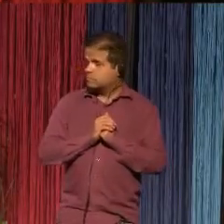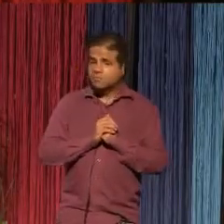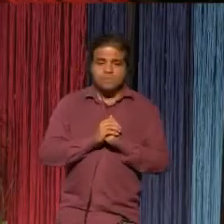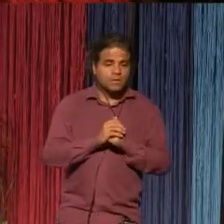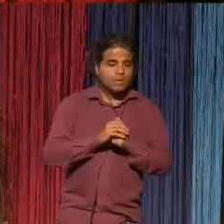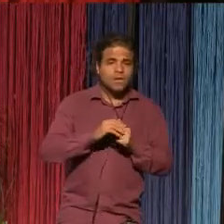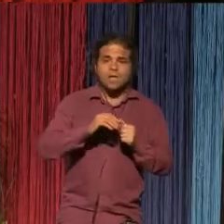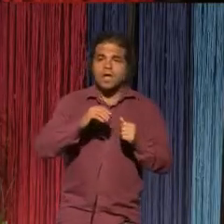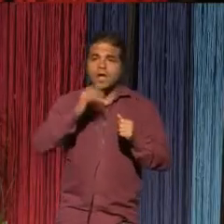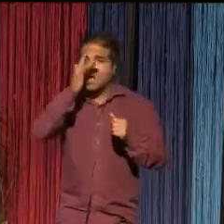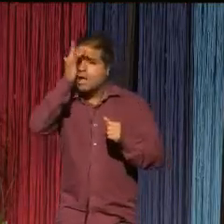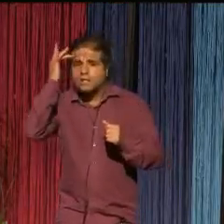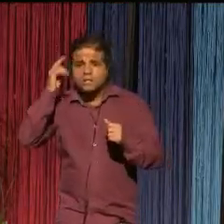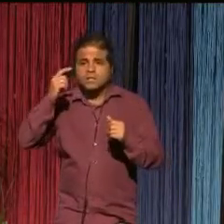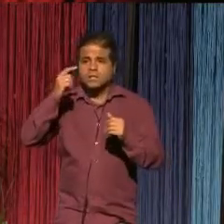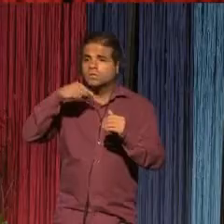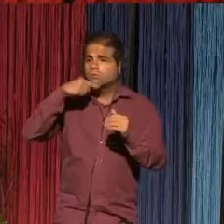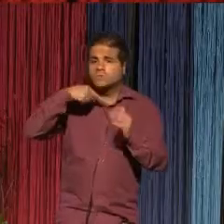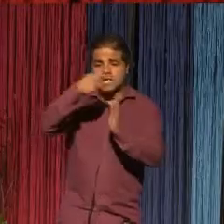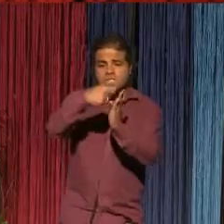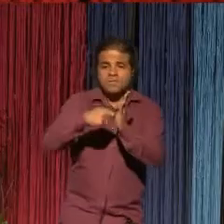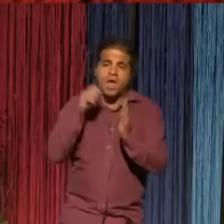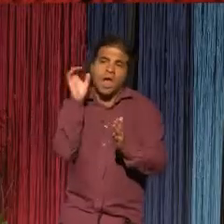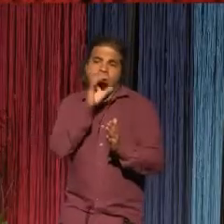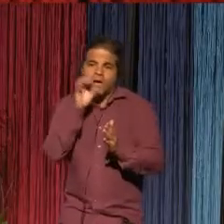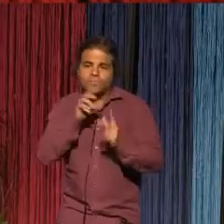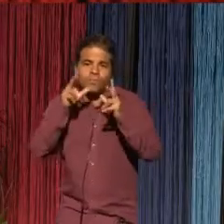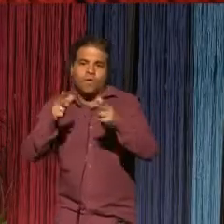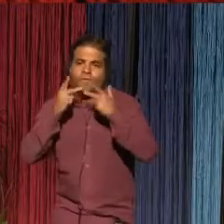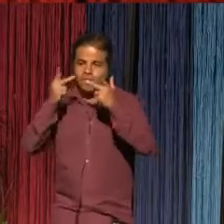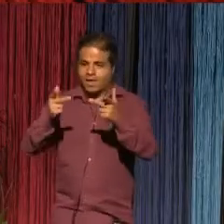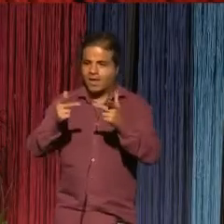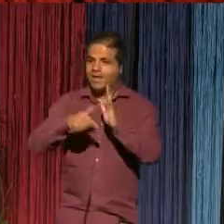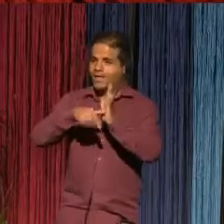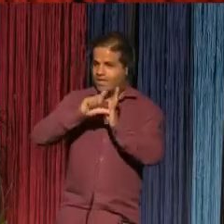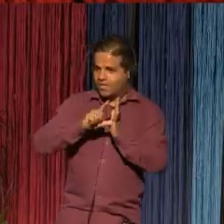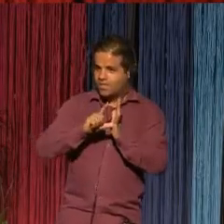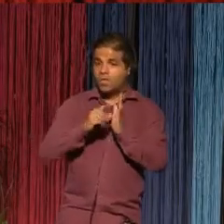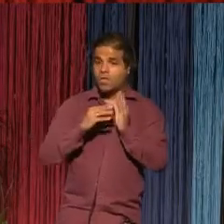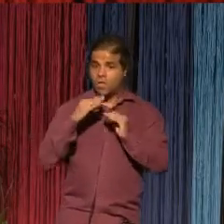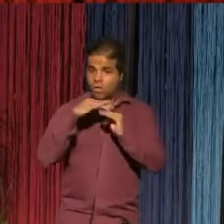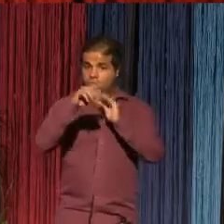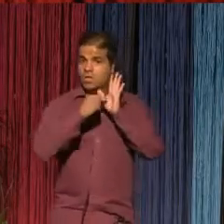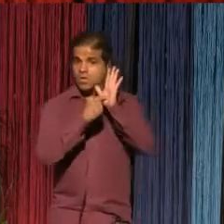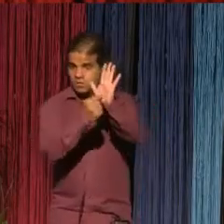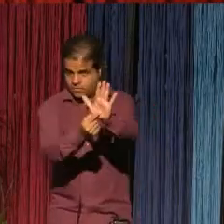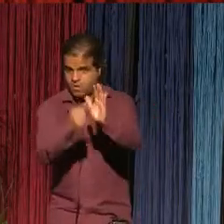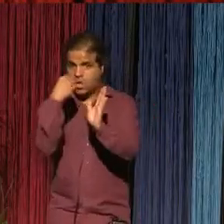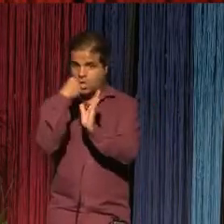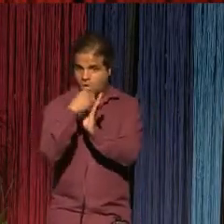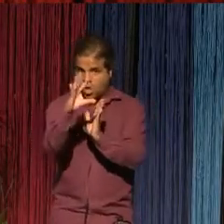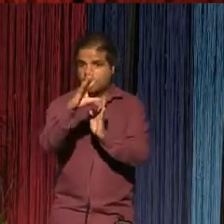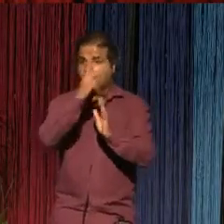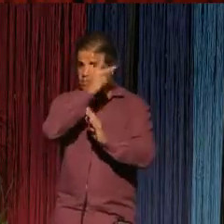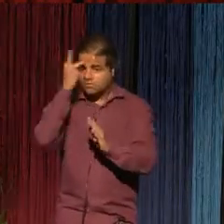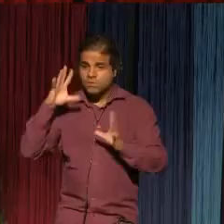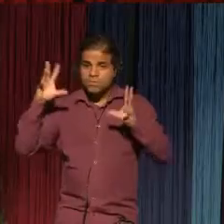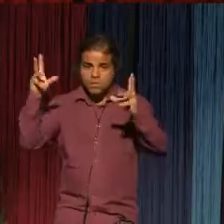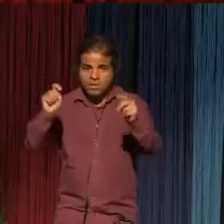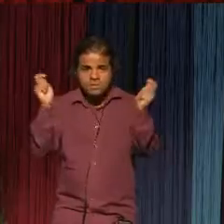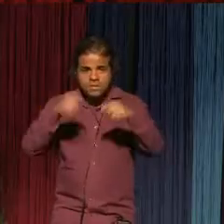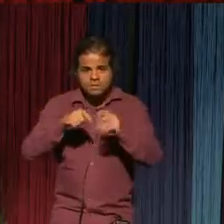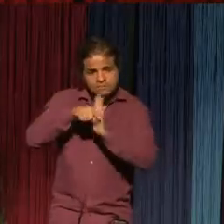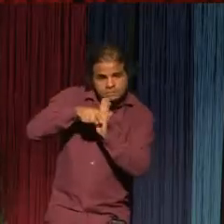Ninguém consegue escrever tão rápido quanto se fala. Eu sempre forneço uma cópia da minha apresentação para os organizadores para que as pessoas